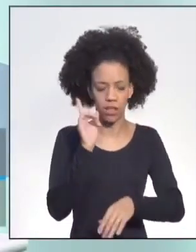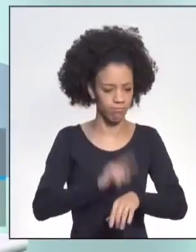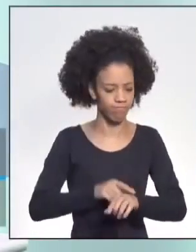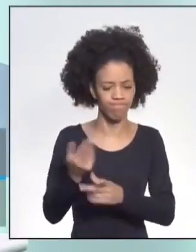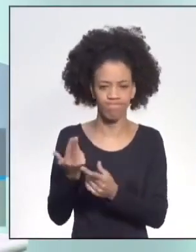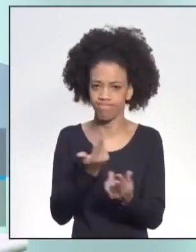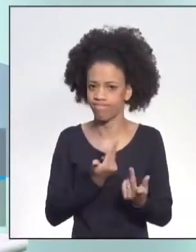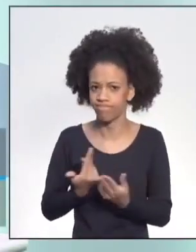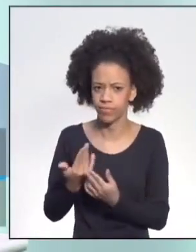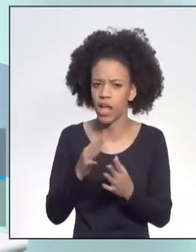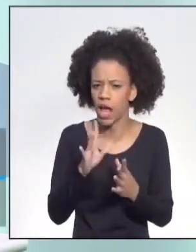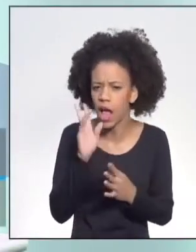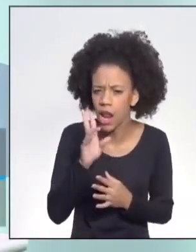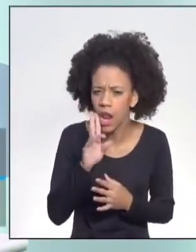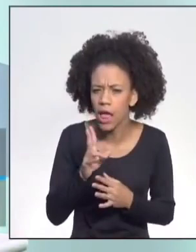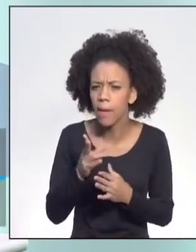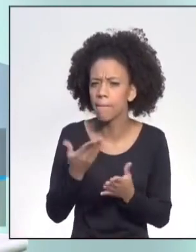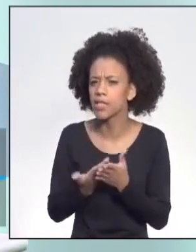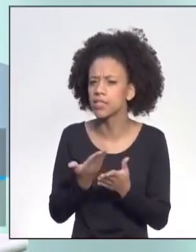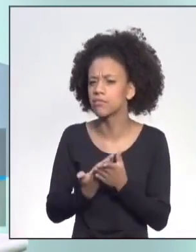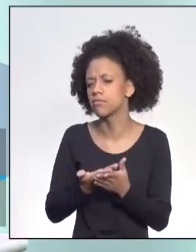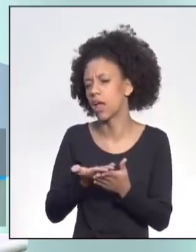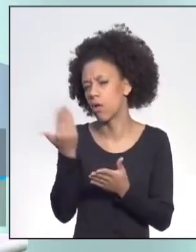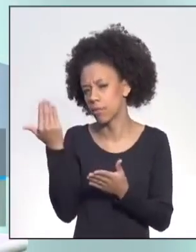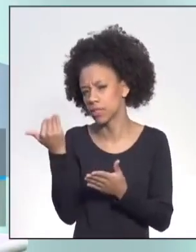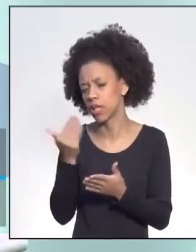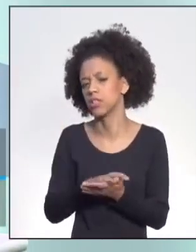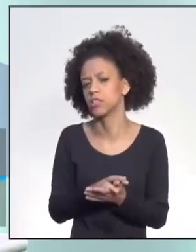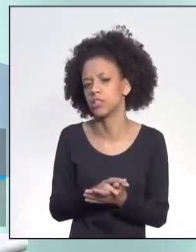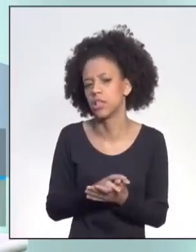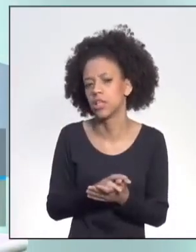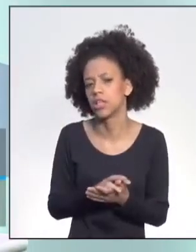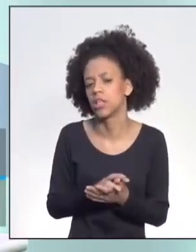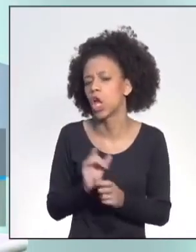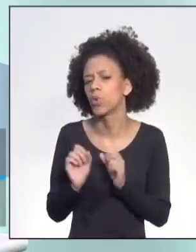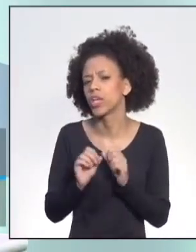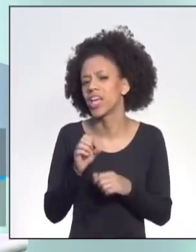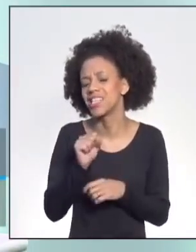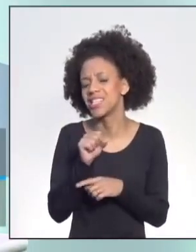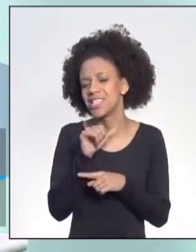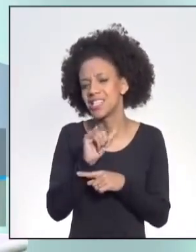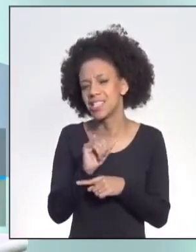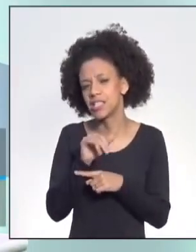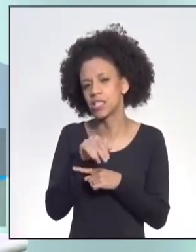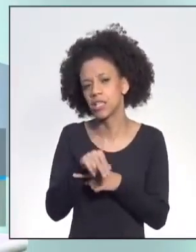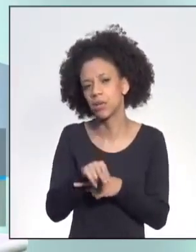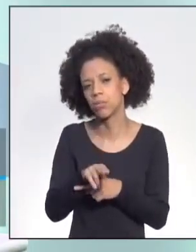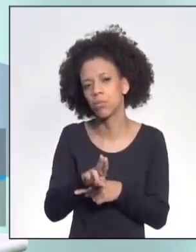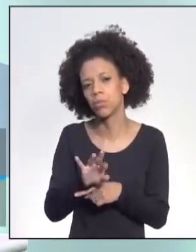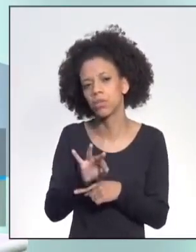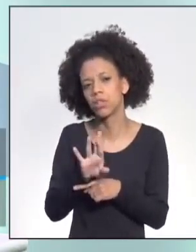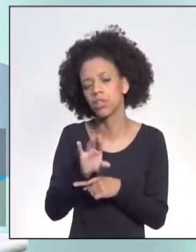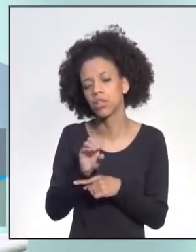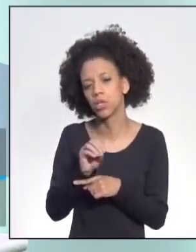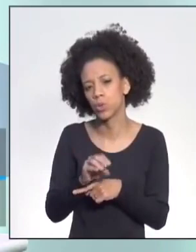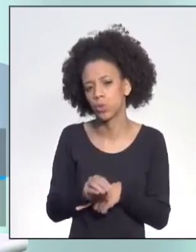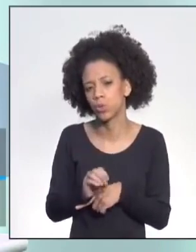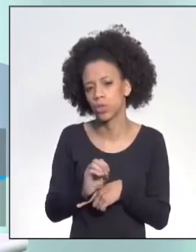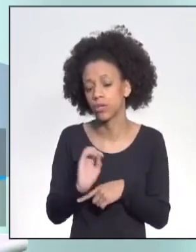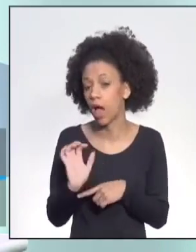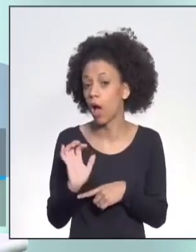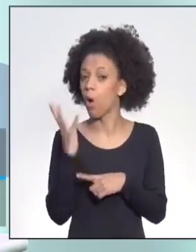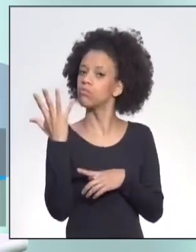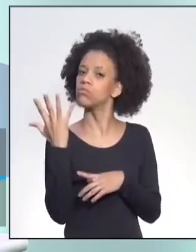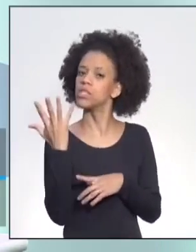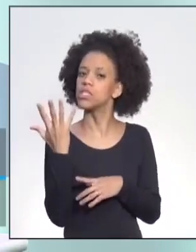lugares. Lembram nas aulas anteriores que nós falamos sobre o que é simultâneo na história? Que são eventos que vão acontecendo ali